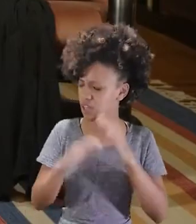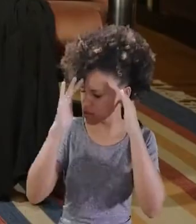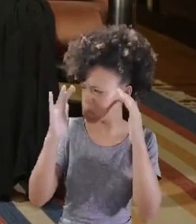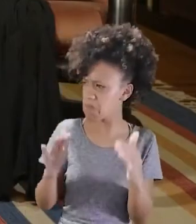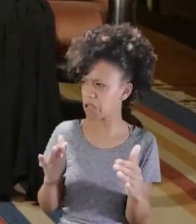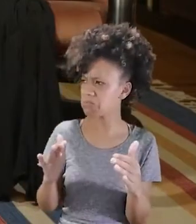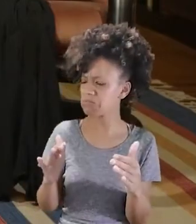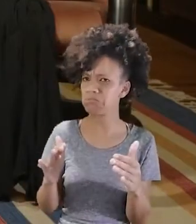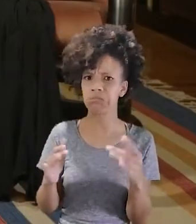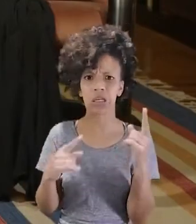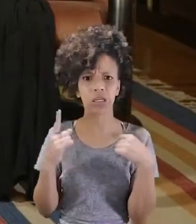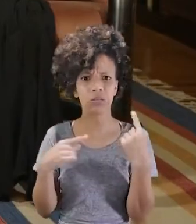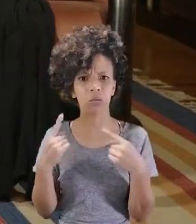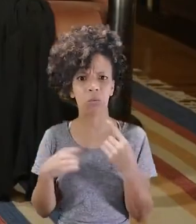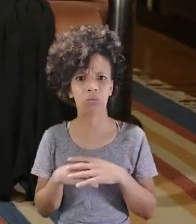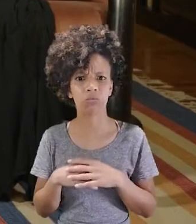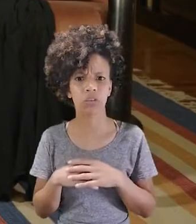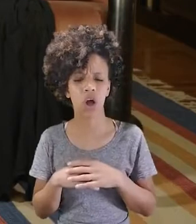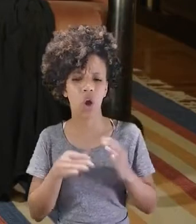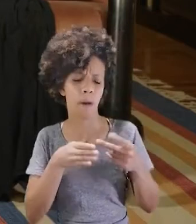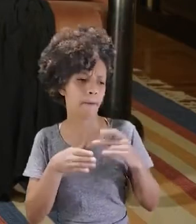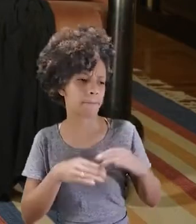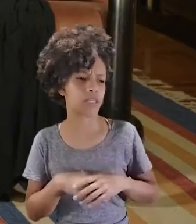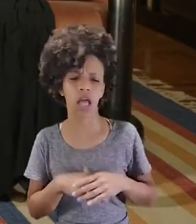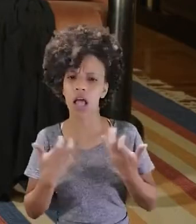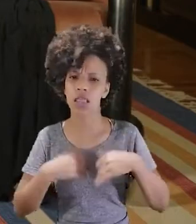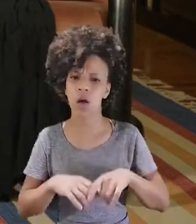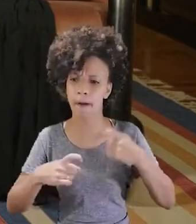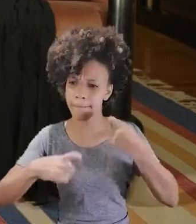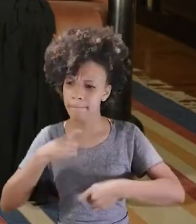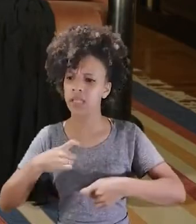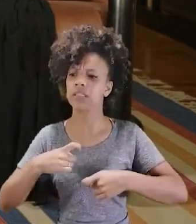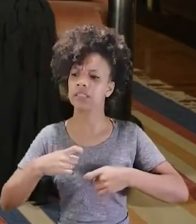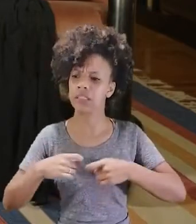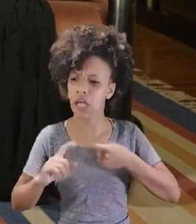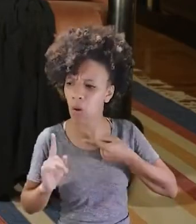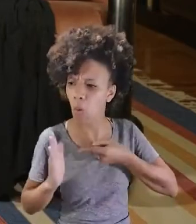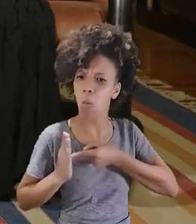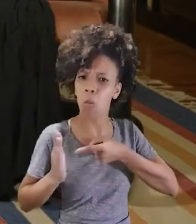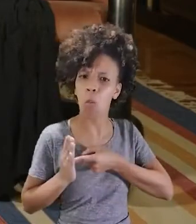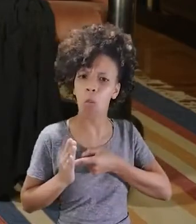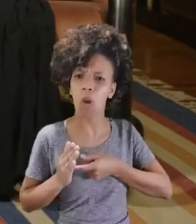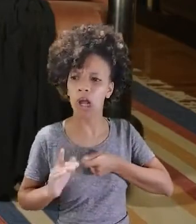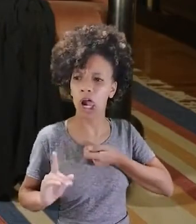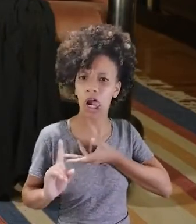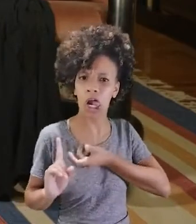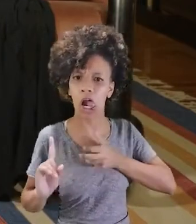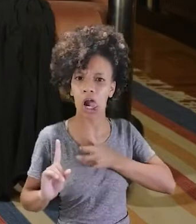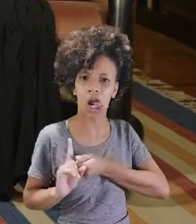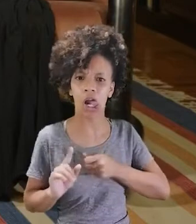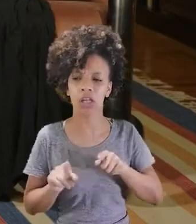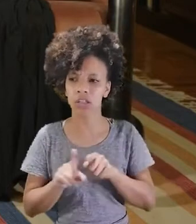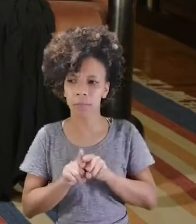coisa meio de respeito né que doido o comando não admitisse seus integrantes estupradores pedófilos caguetas aqueles que estoquem